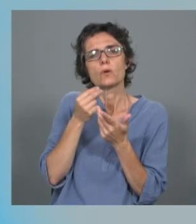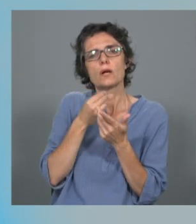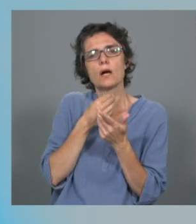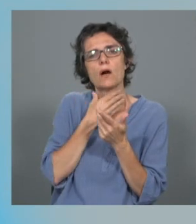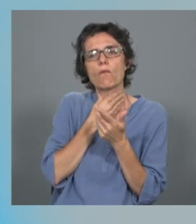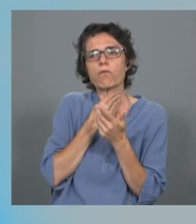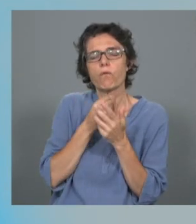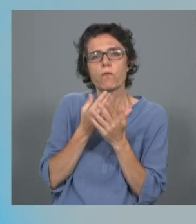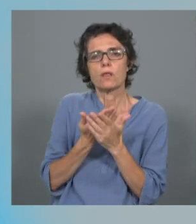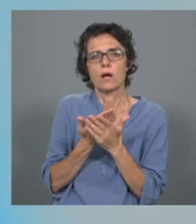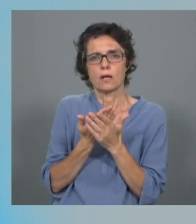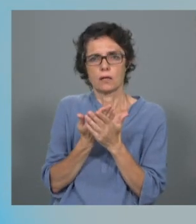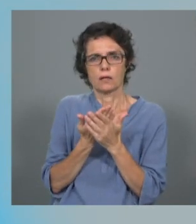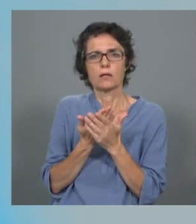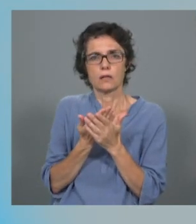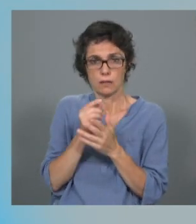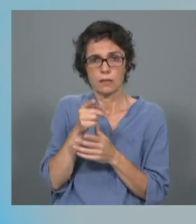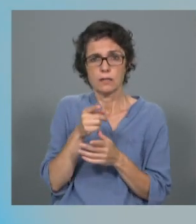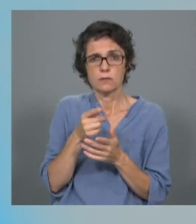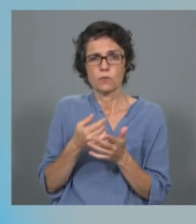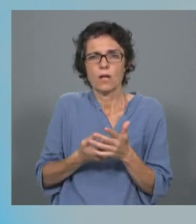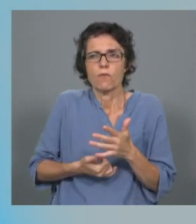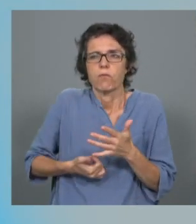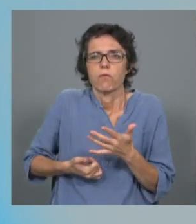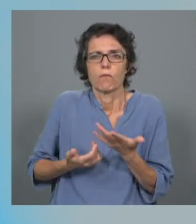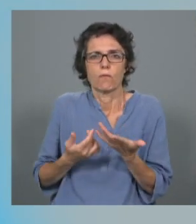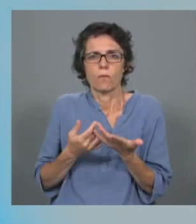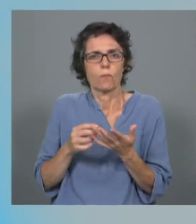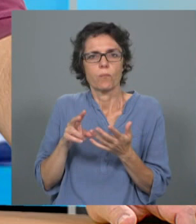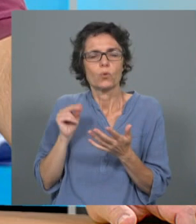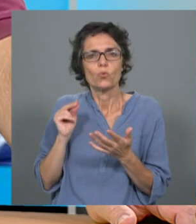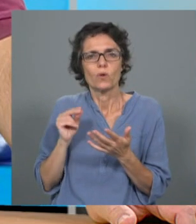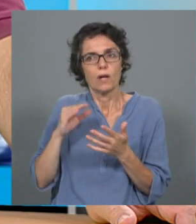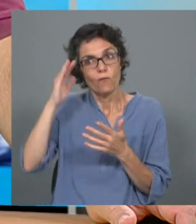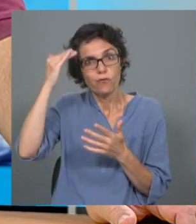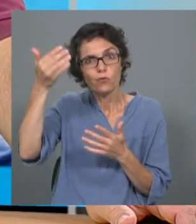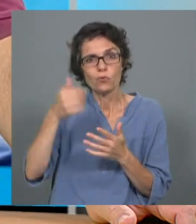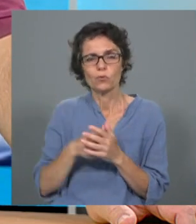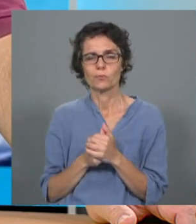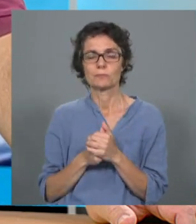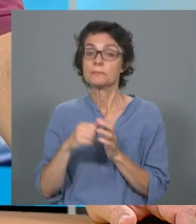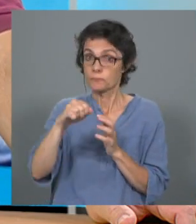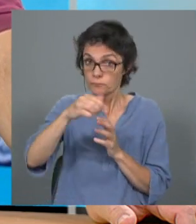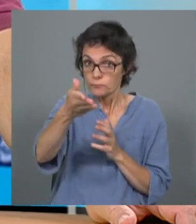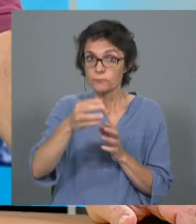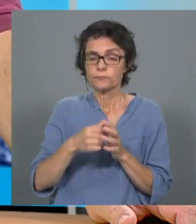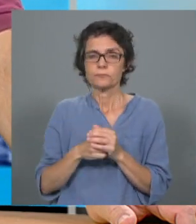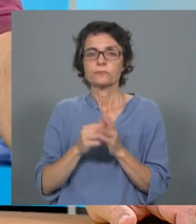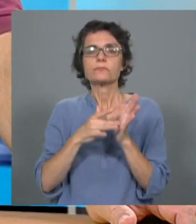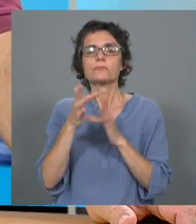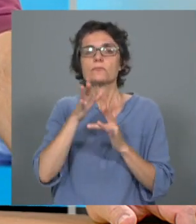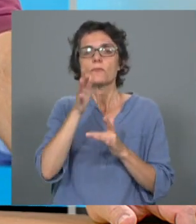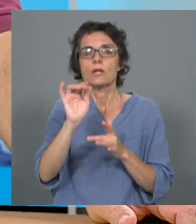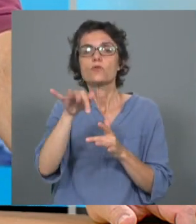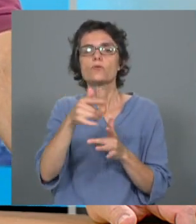refere este alimento que o texto alude? É tal e qual como Jesus diz no fim, quem vem em mim nunca